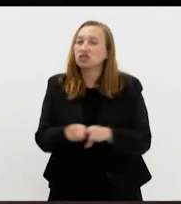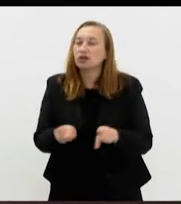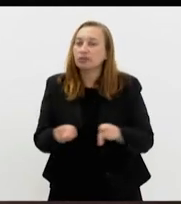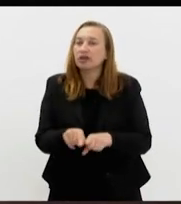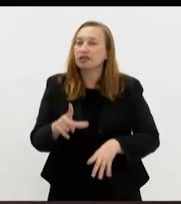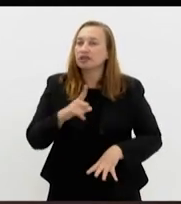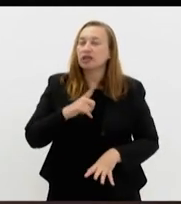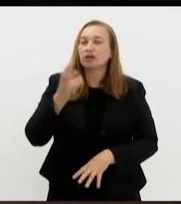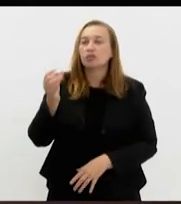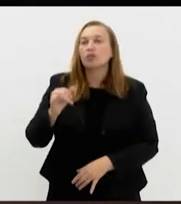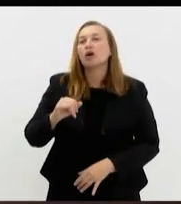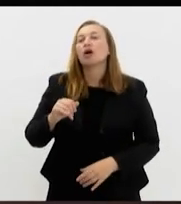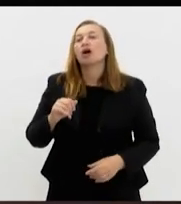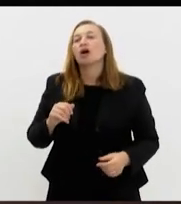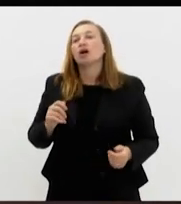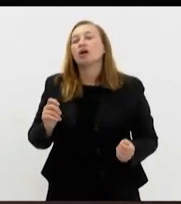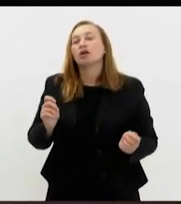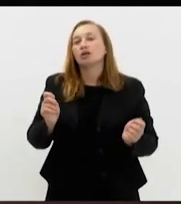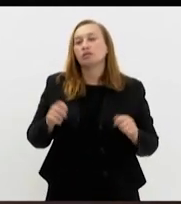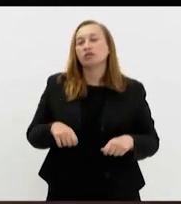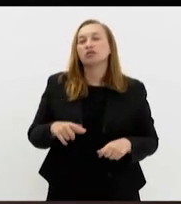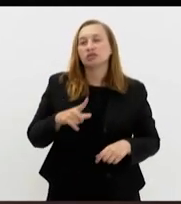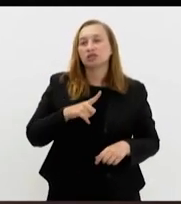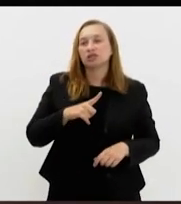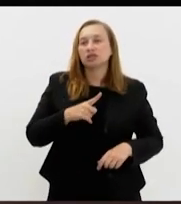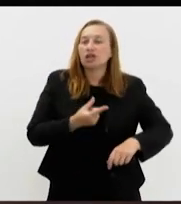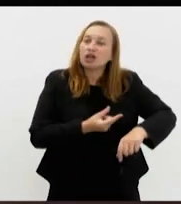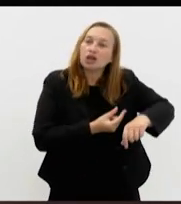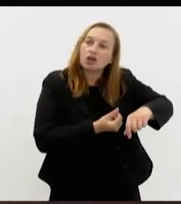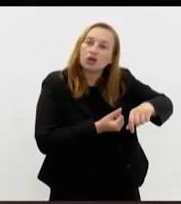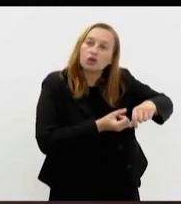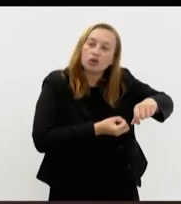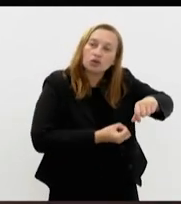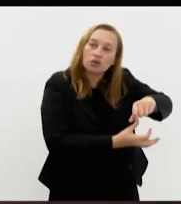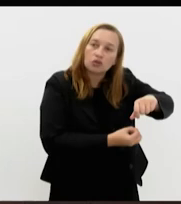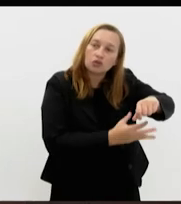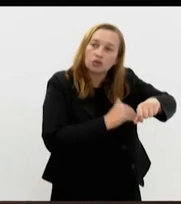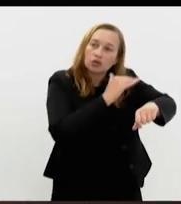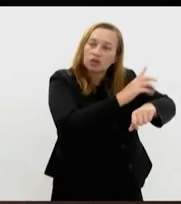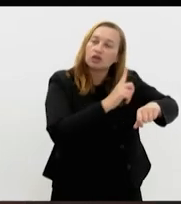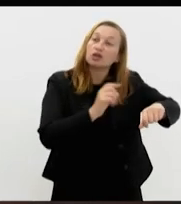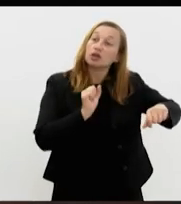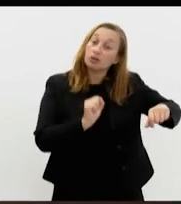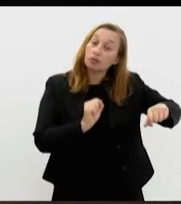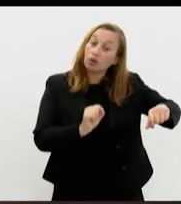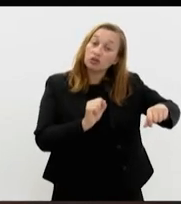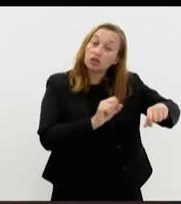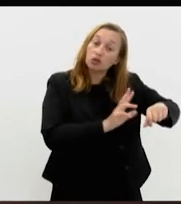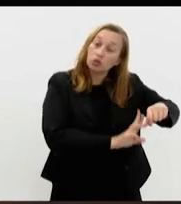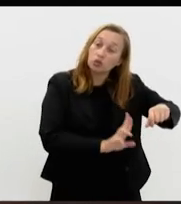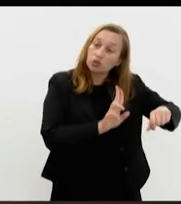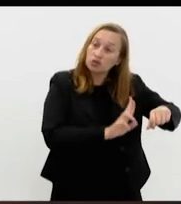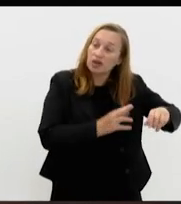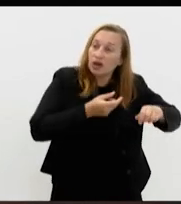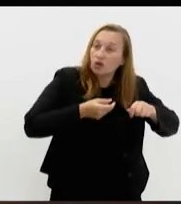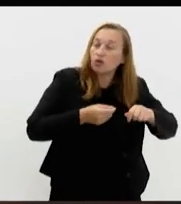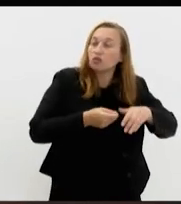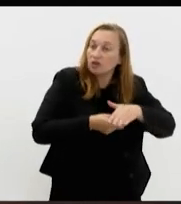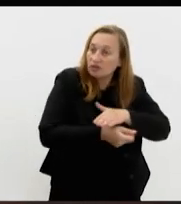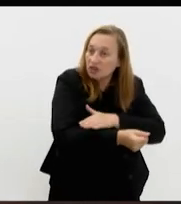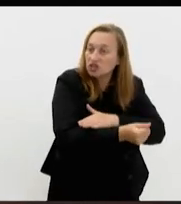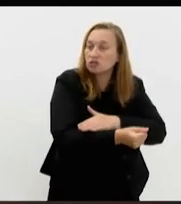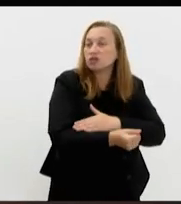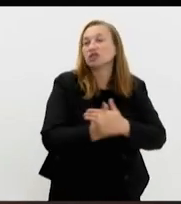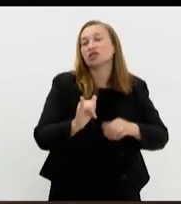a possibilidade de ter um fundo que permita o investimento nas estratégias elencadas